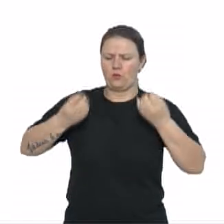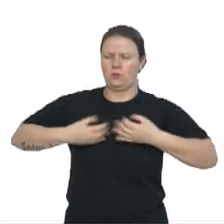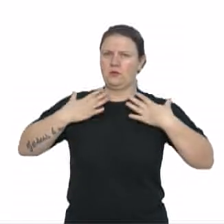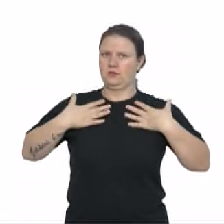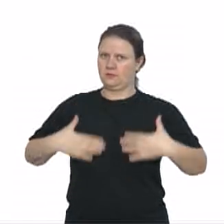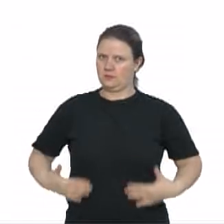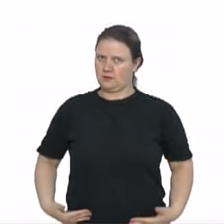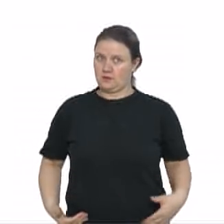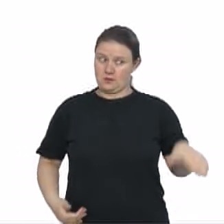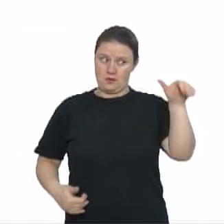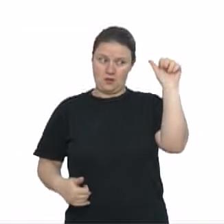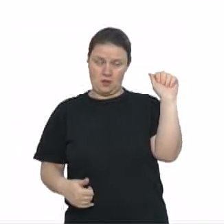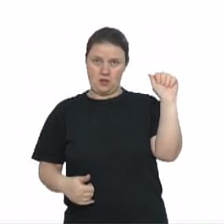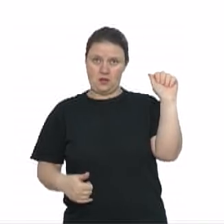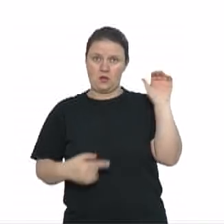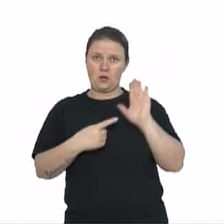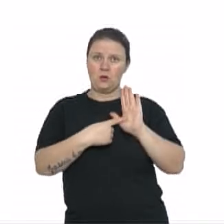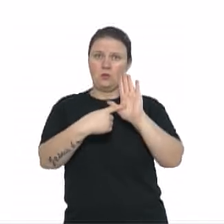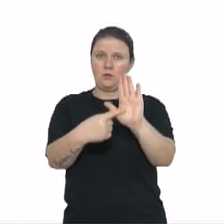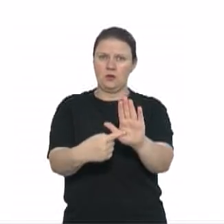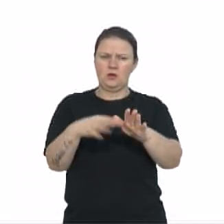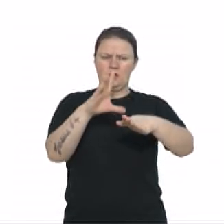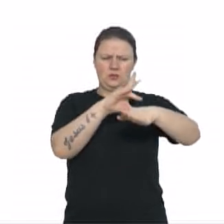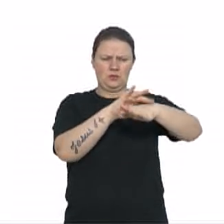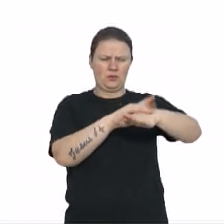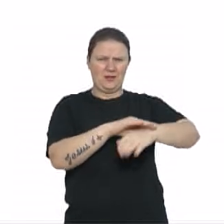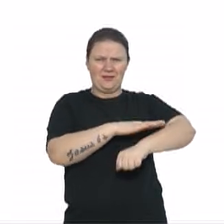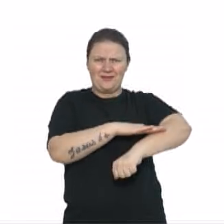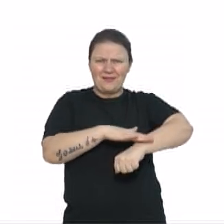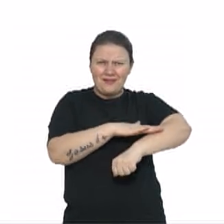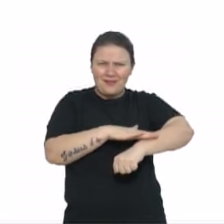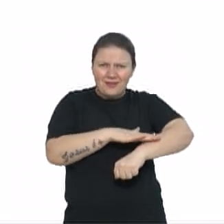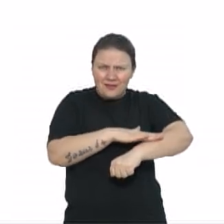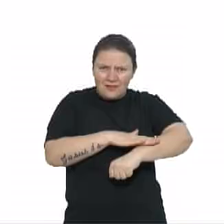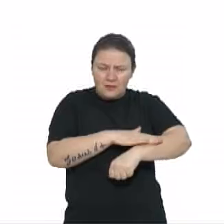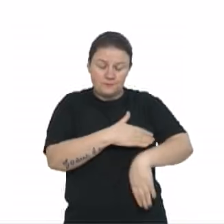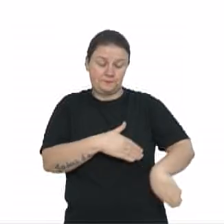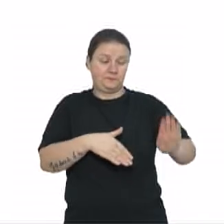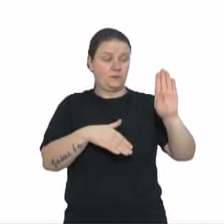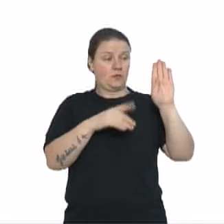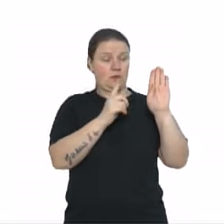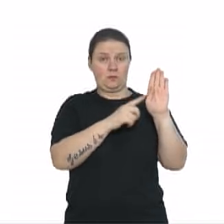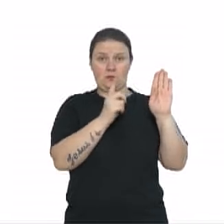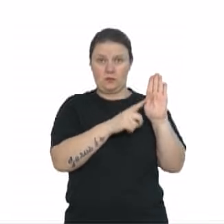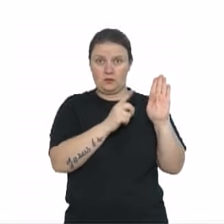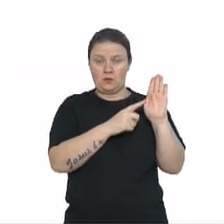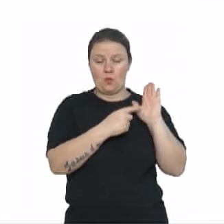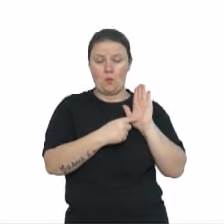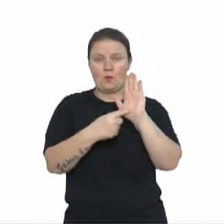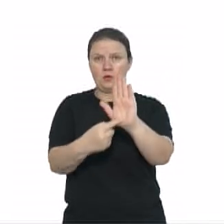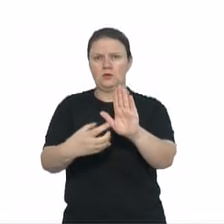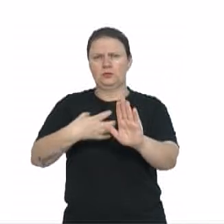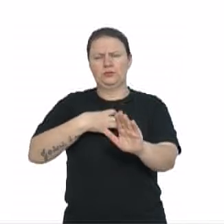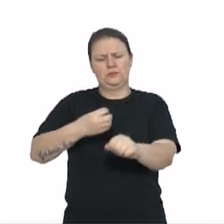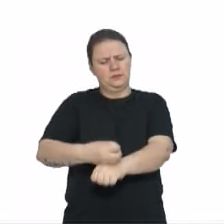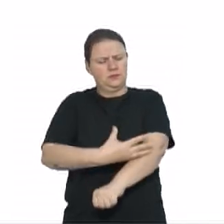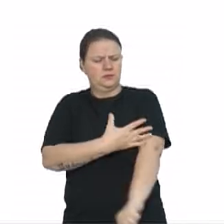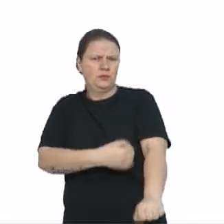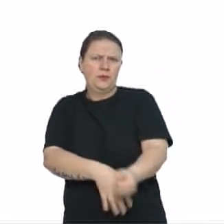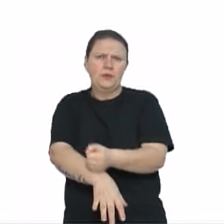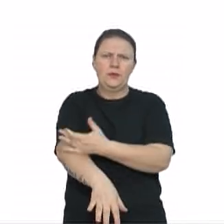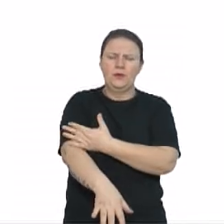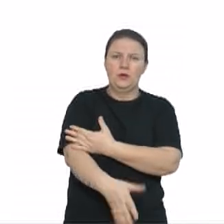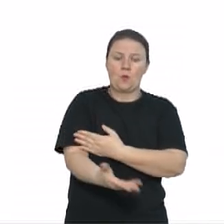A. Manifestação de doenças de pele? Letra B. Manifestação de sentimentos ou de